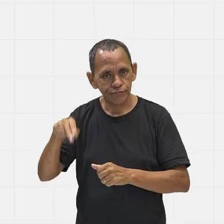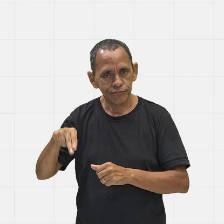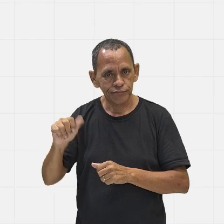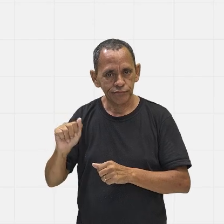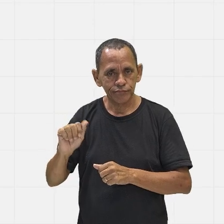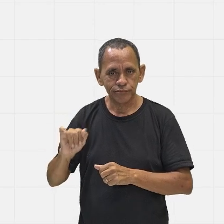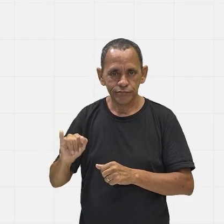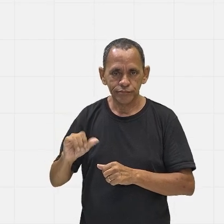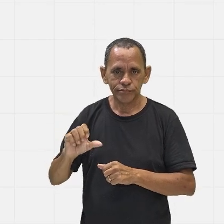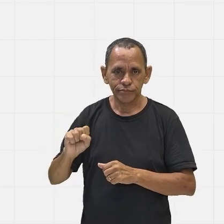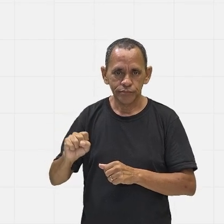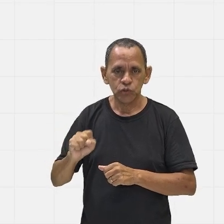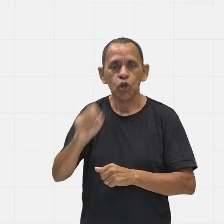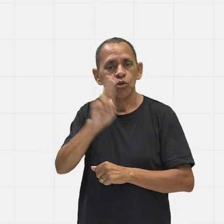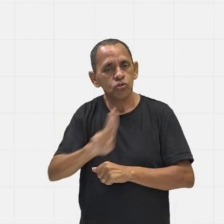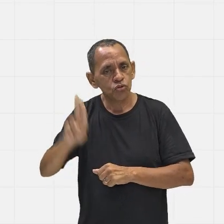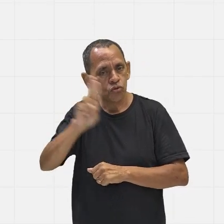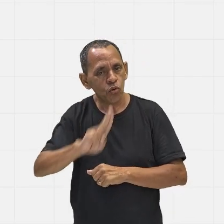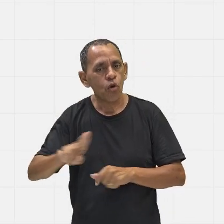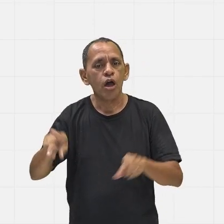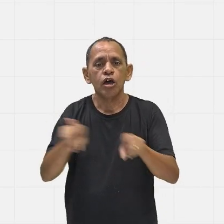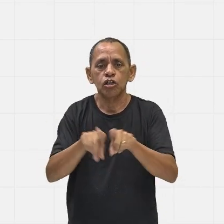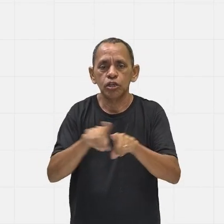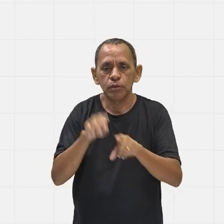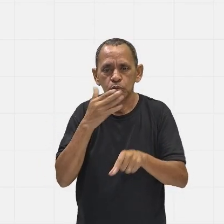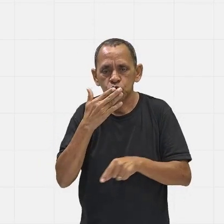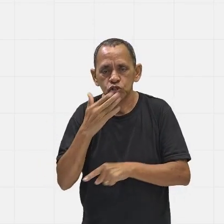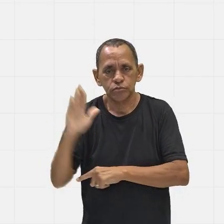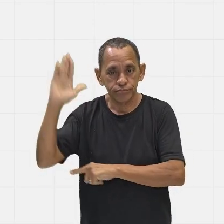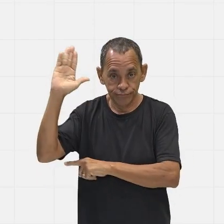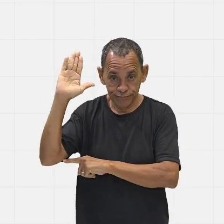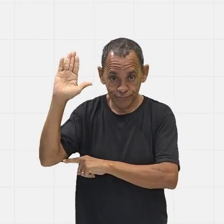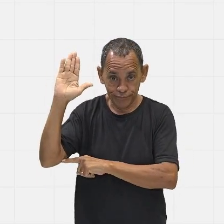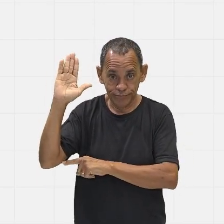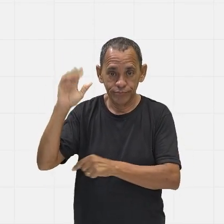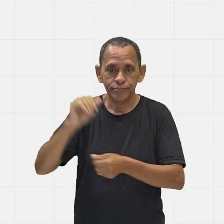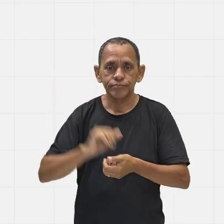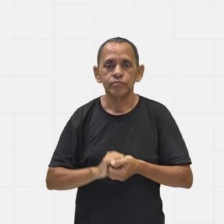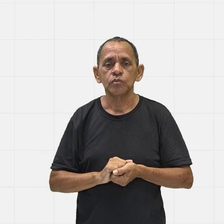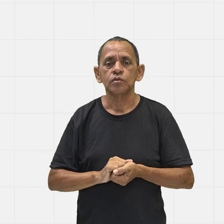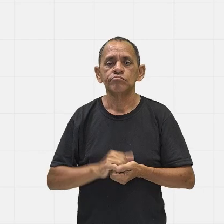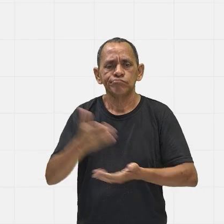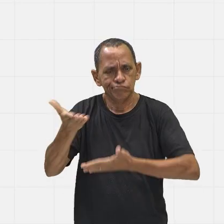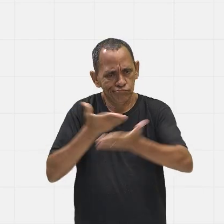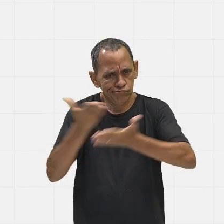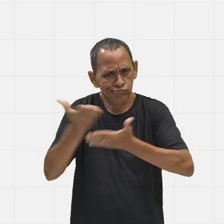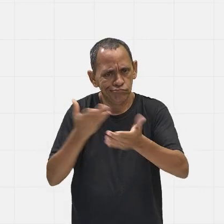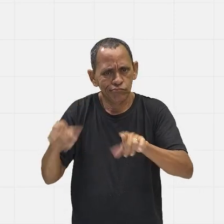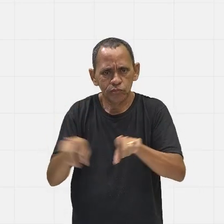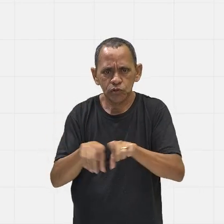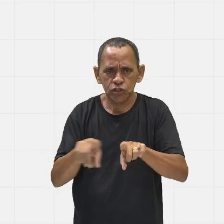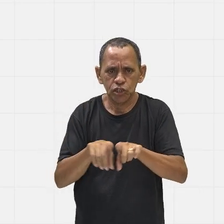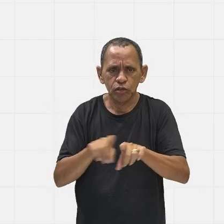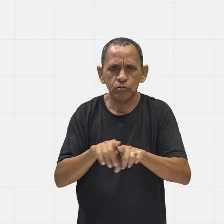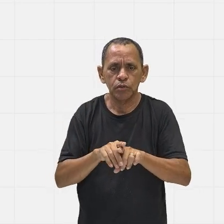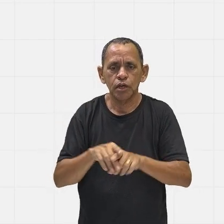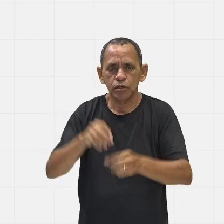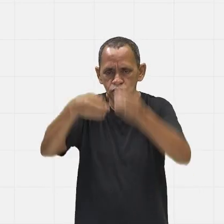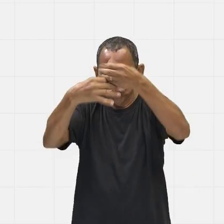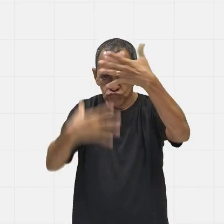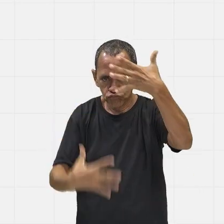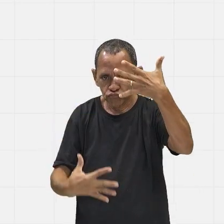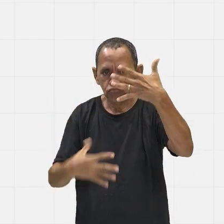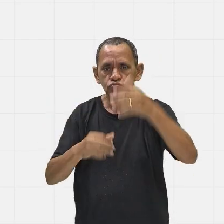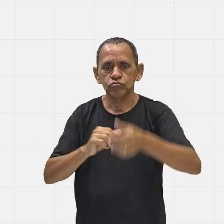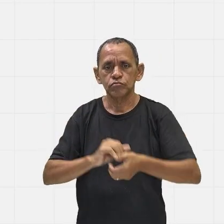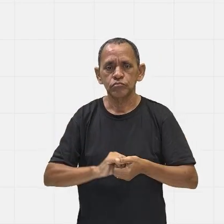usuário, o pedido de vez, sobre as interatividades, sobre o uso do chat. Vamos